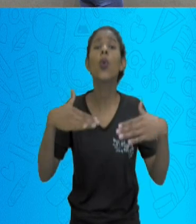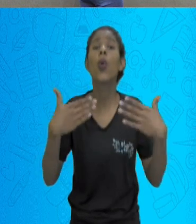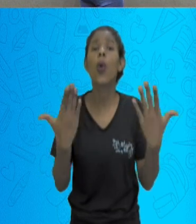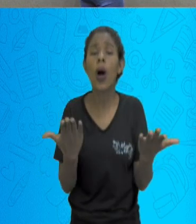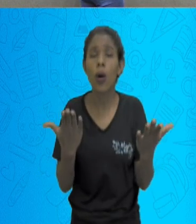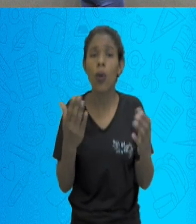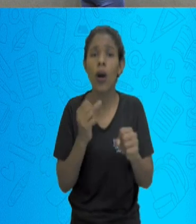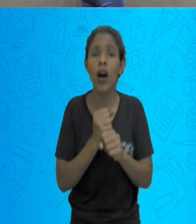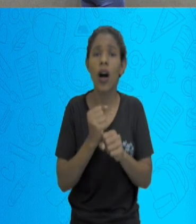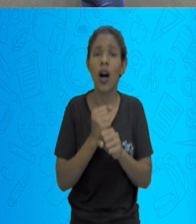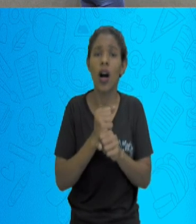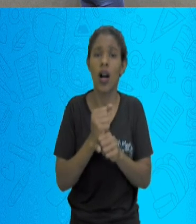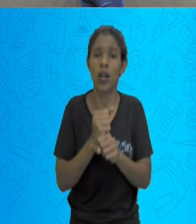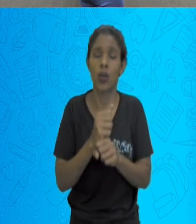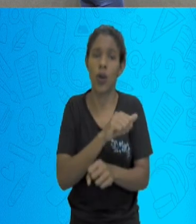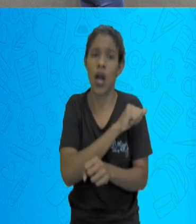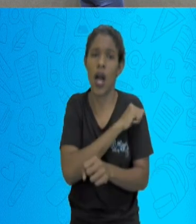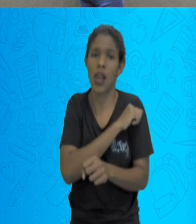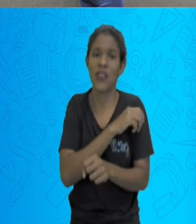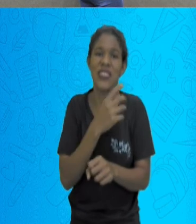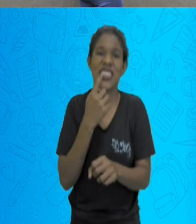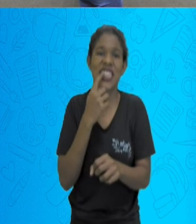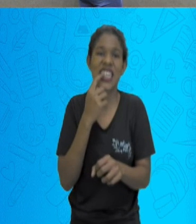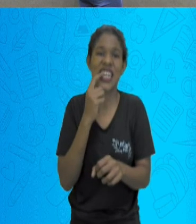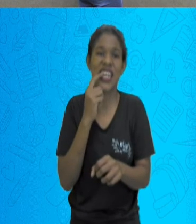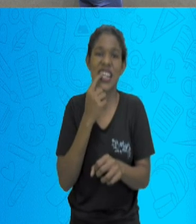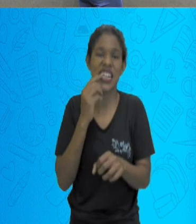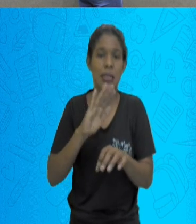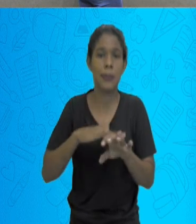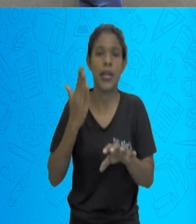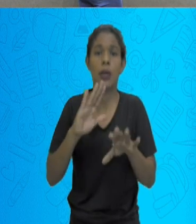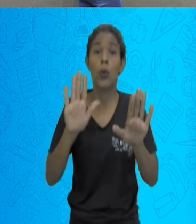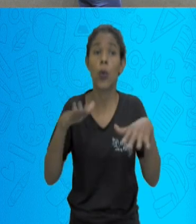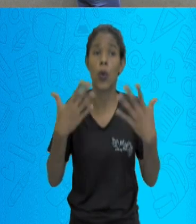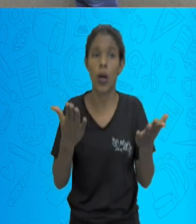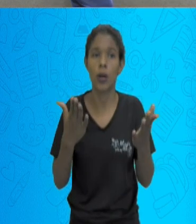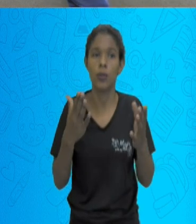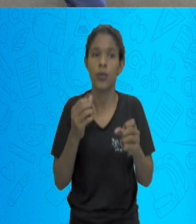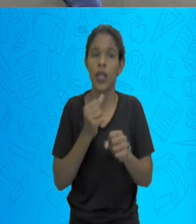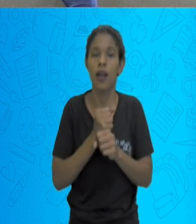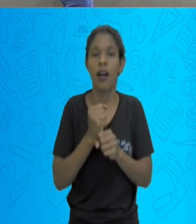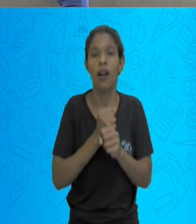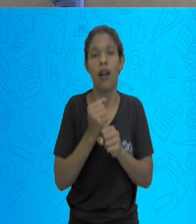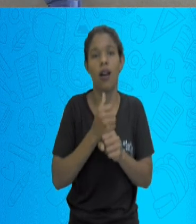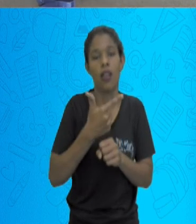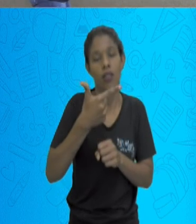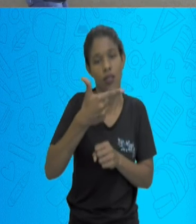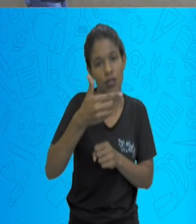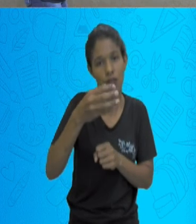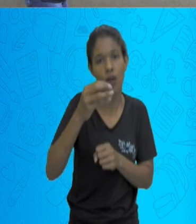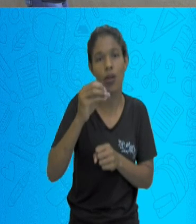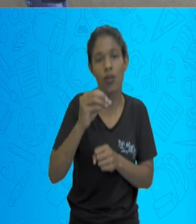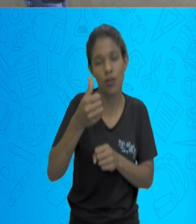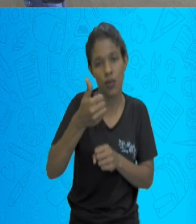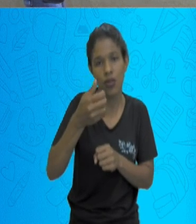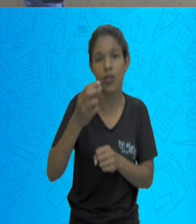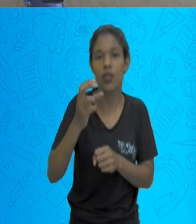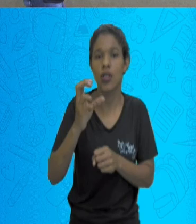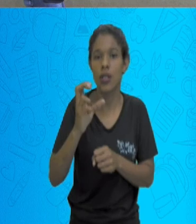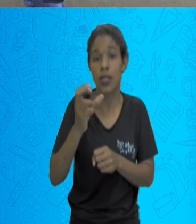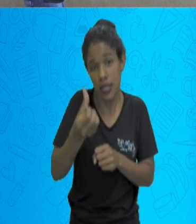houve mais alunos com cárie, por essa coluna que nós temos, ó, no ano de 2016.